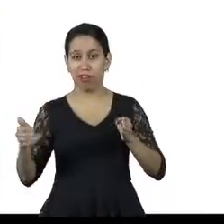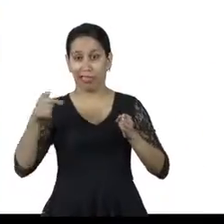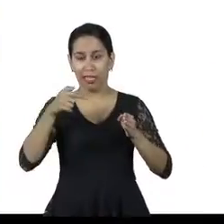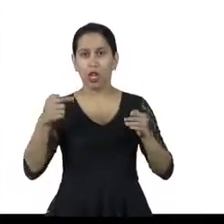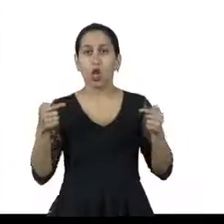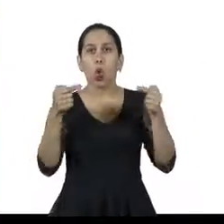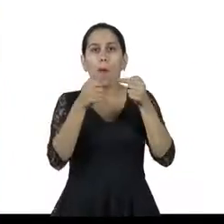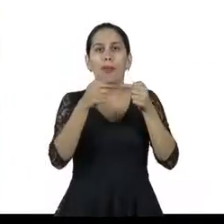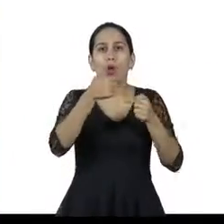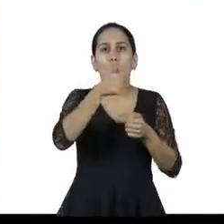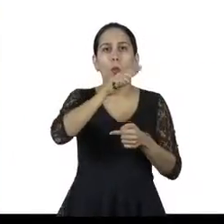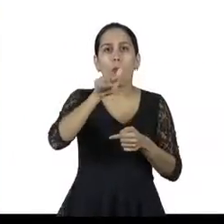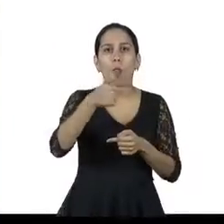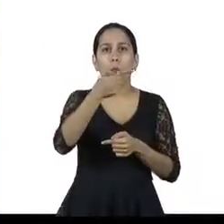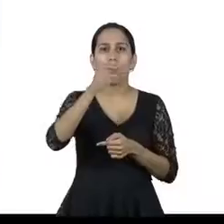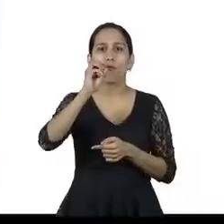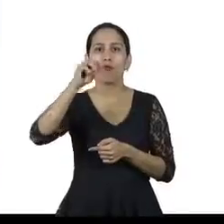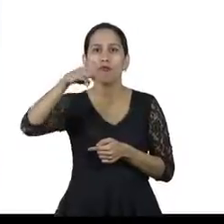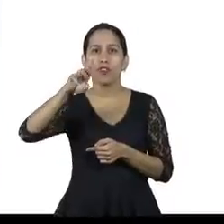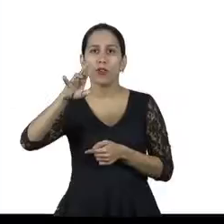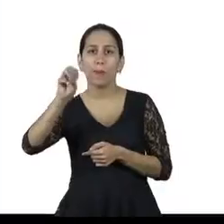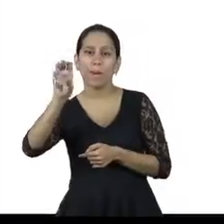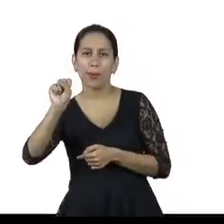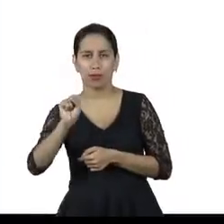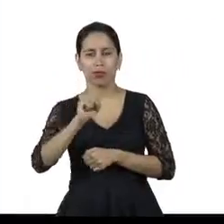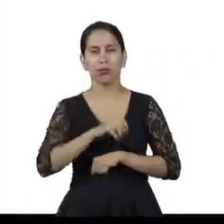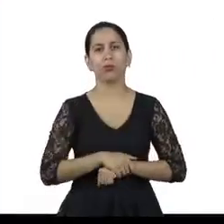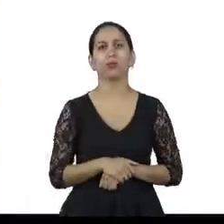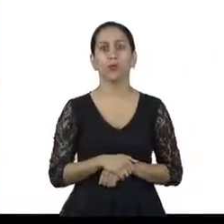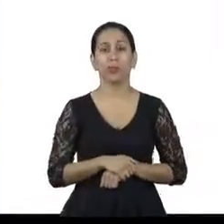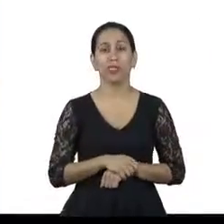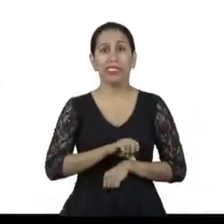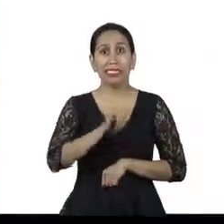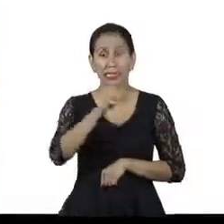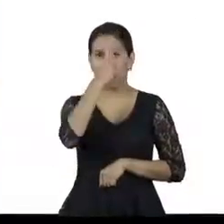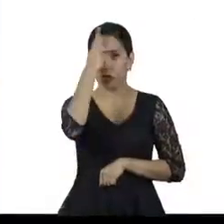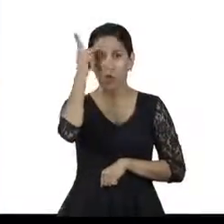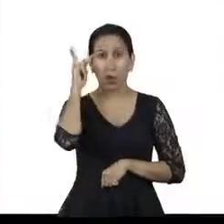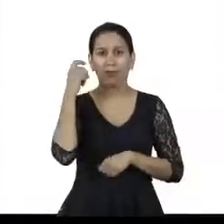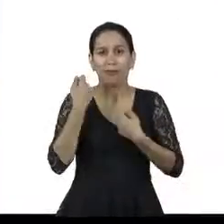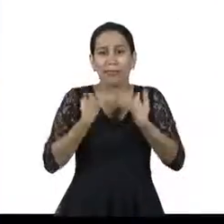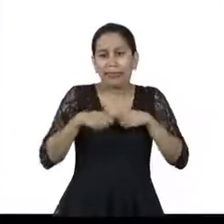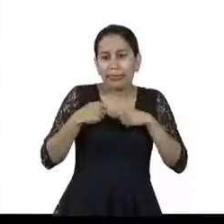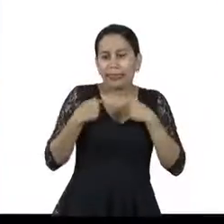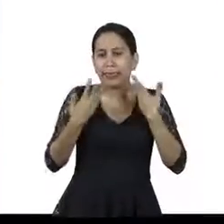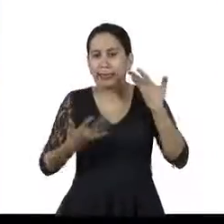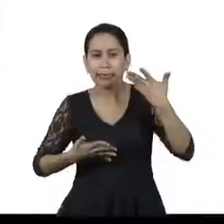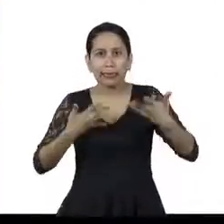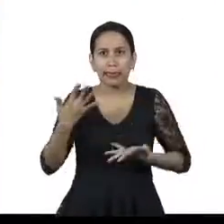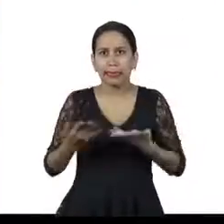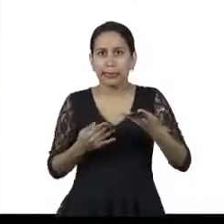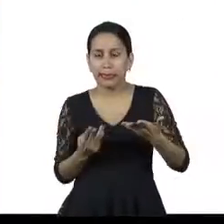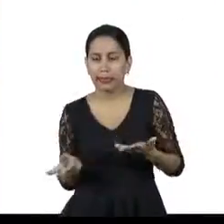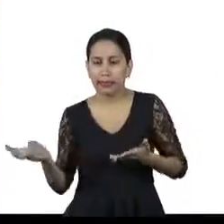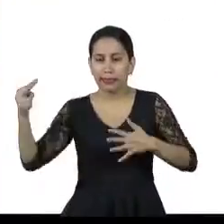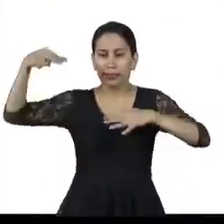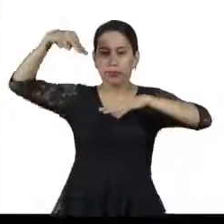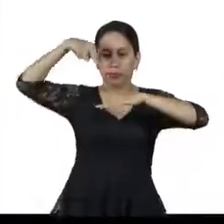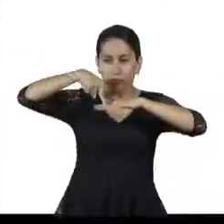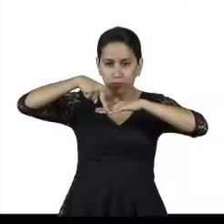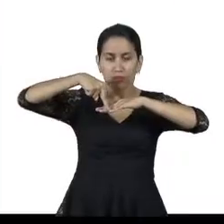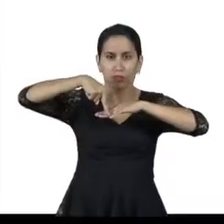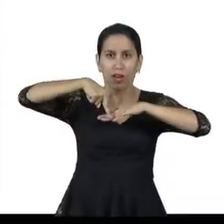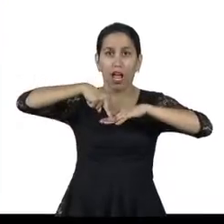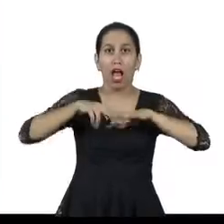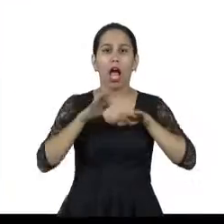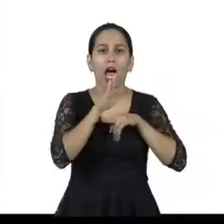pode travar e derrubar as caixas. Se for preciso subir no caminhão para descarregar, você deve usar o cinto de segurança preso a uma linha de